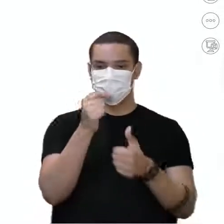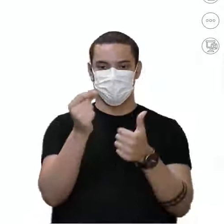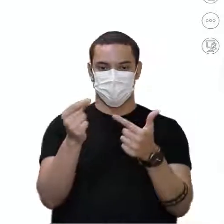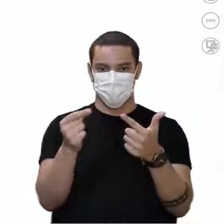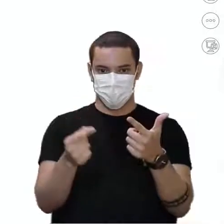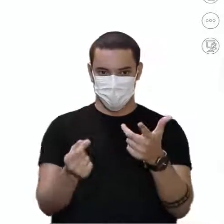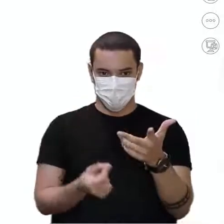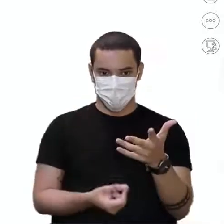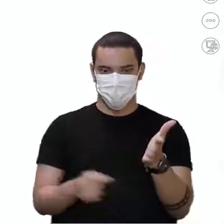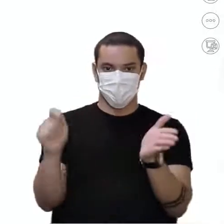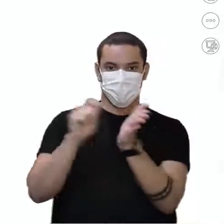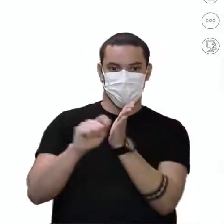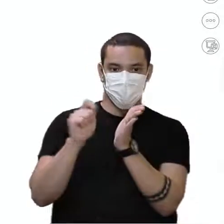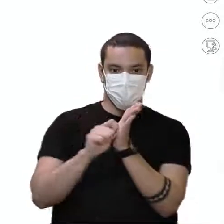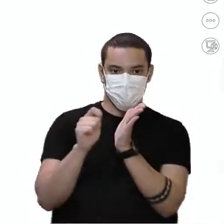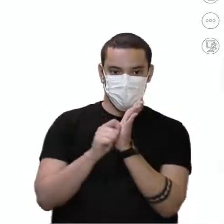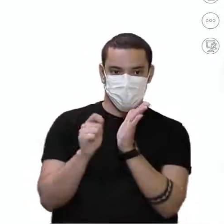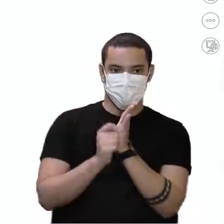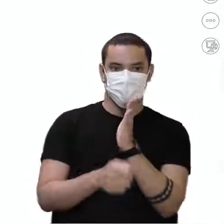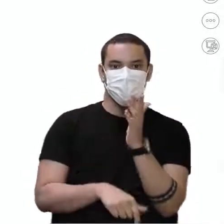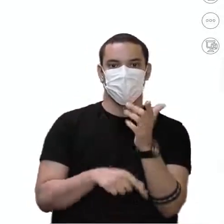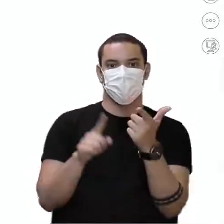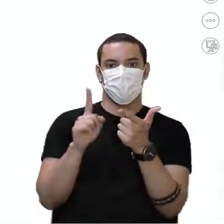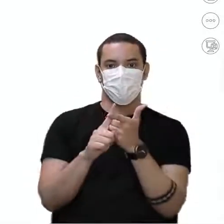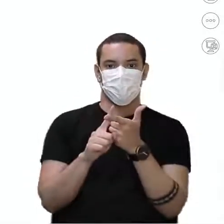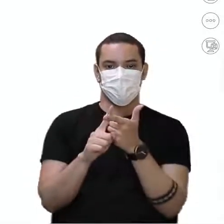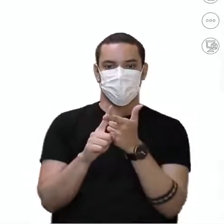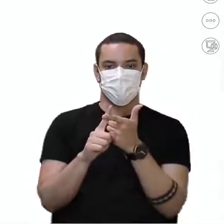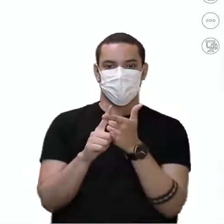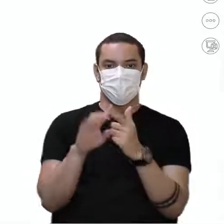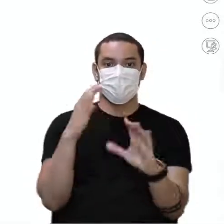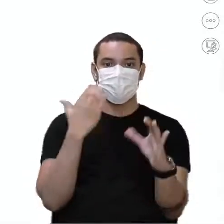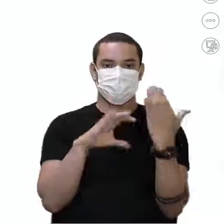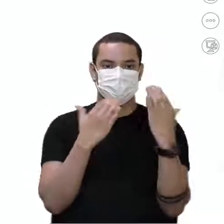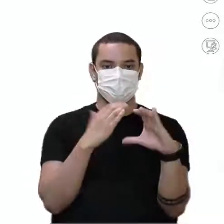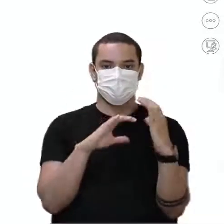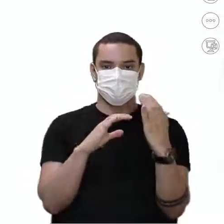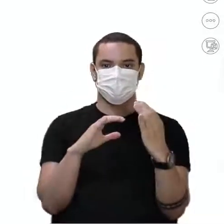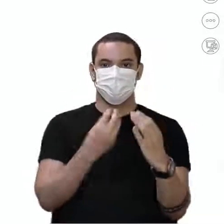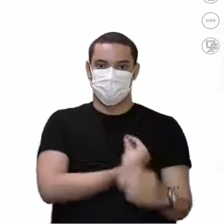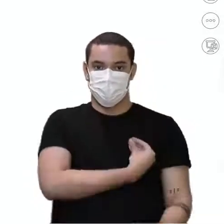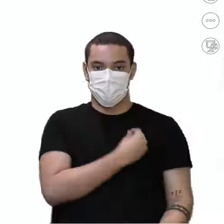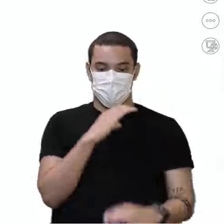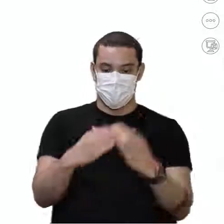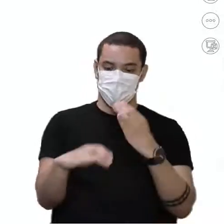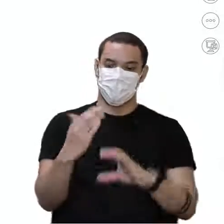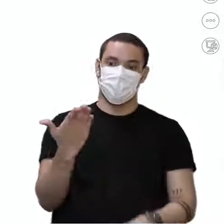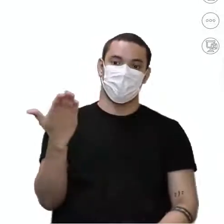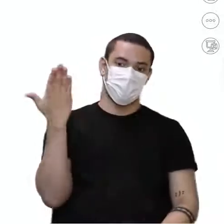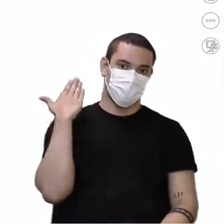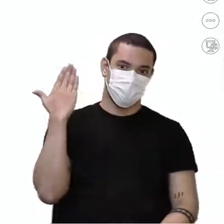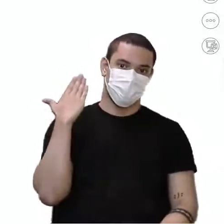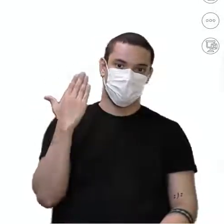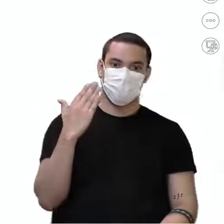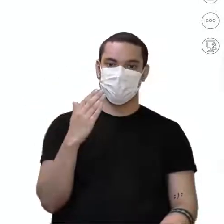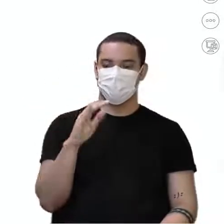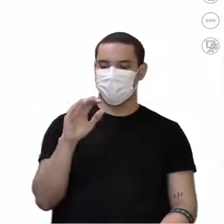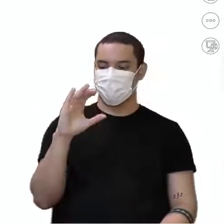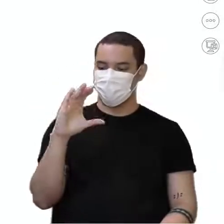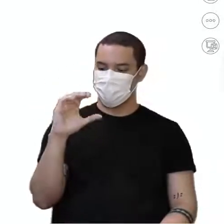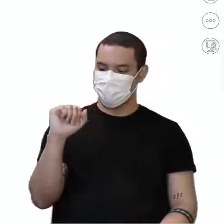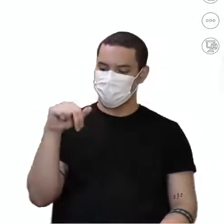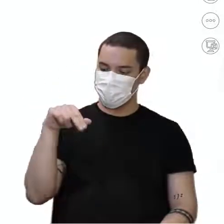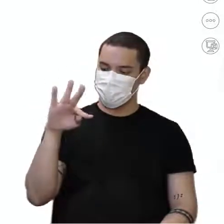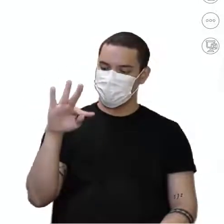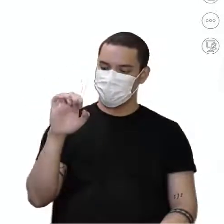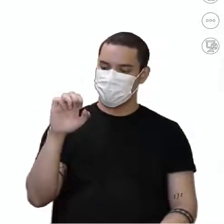Escrever, escrito. Sing, sung. Cantar, cantado. Porque esses verbos, eles têm